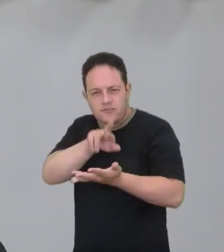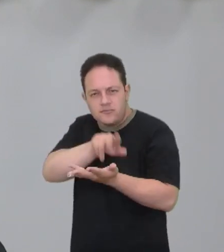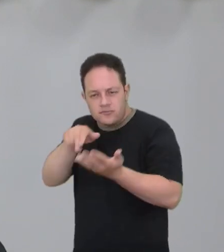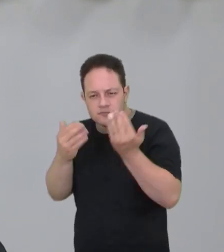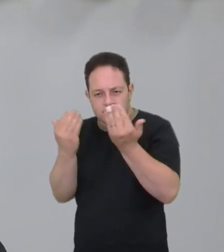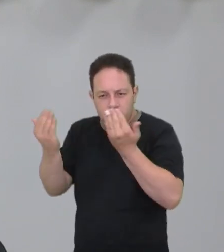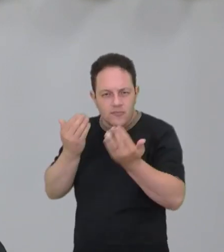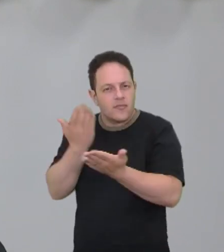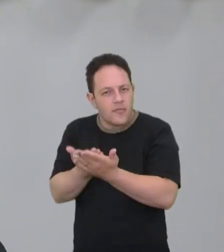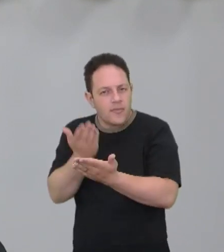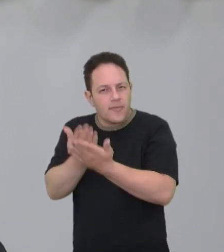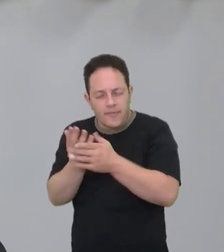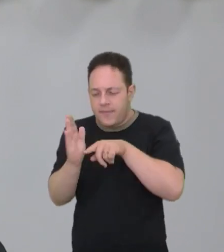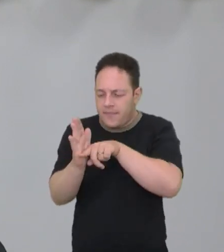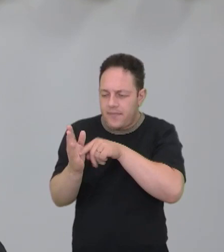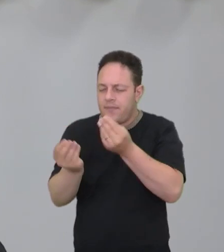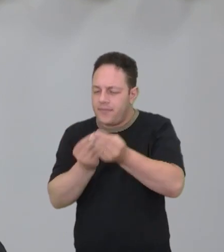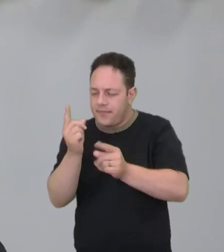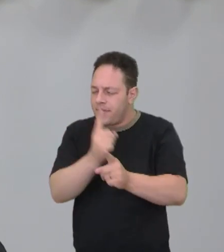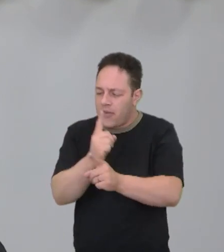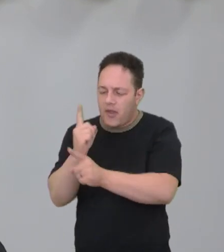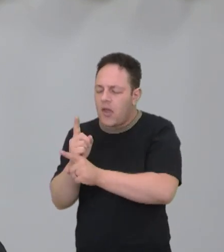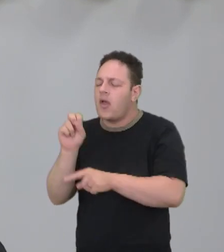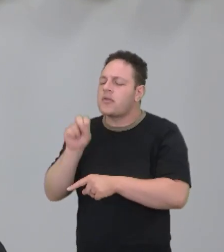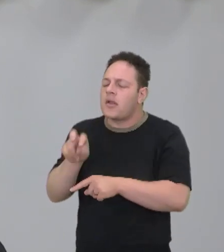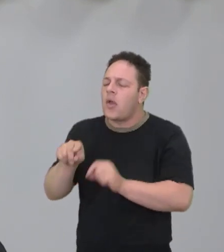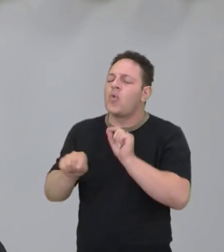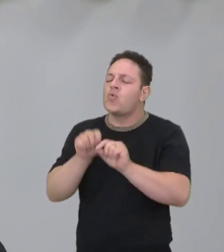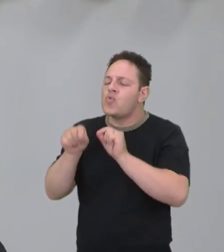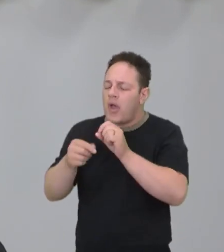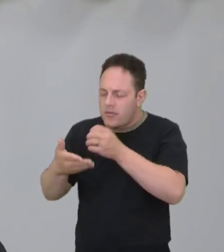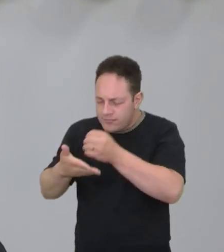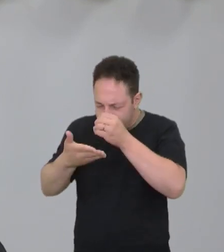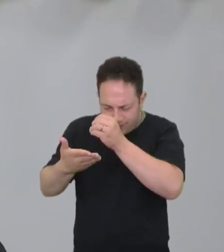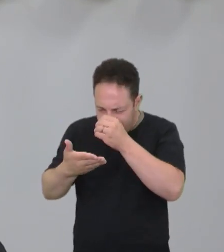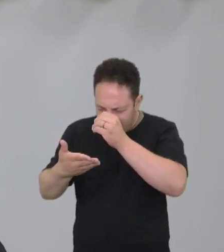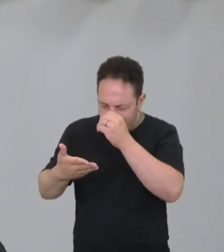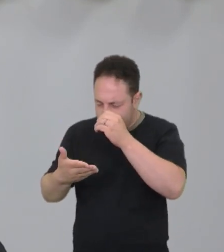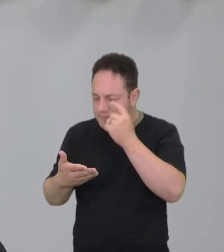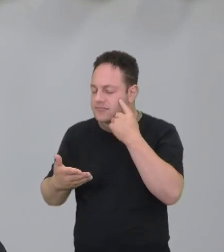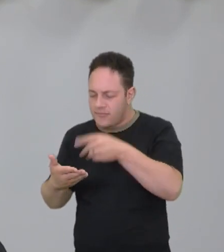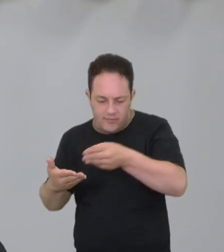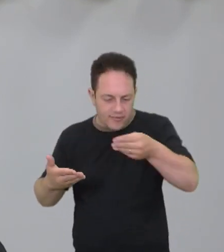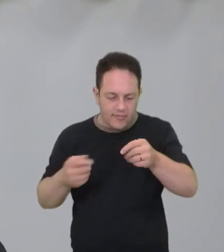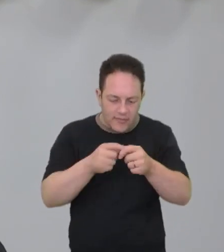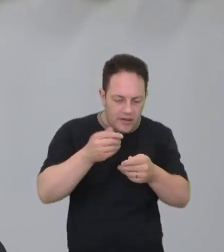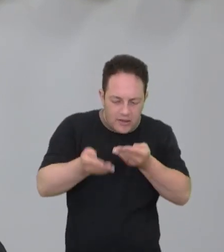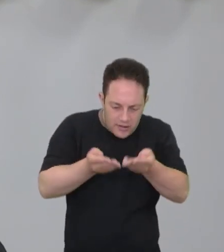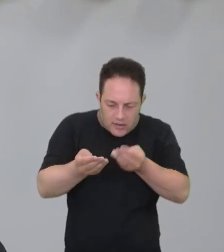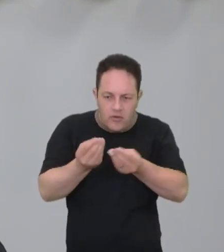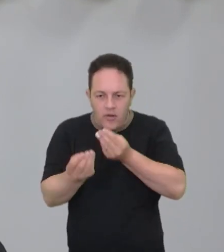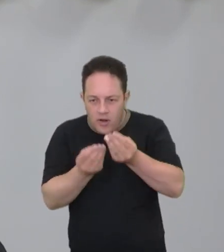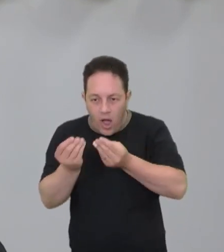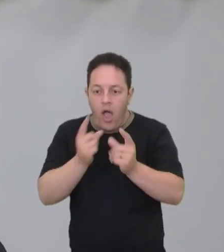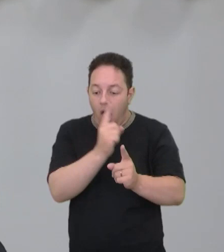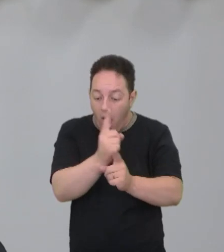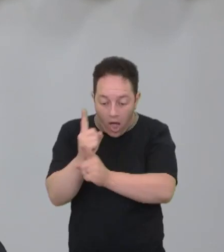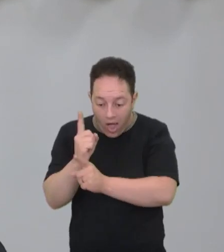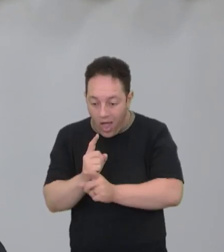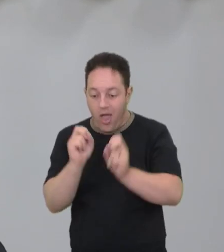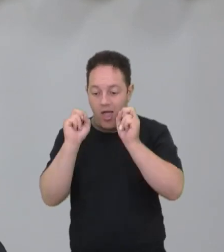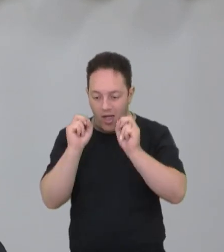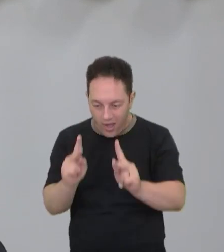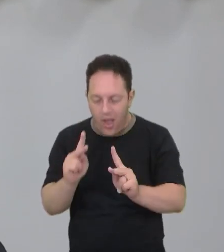são necessárias para saber de fato qual é a contaminação que aquele material apresenta, e aí eu faço